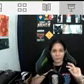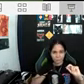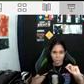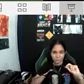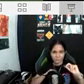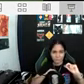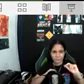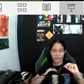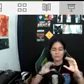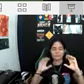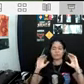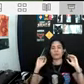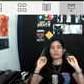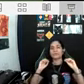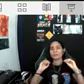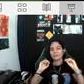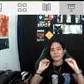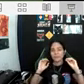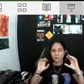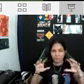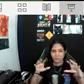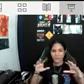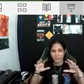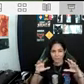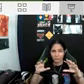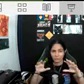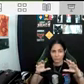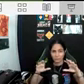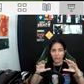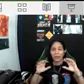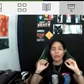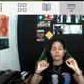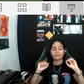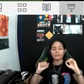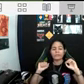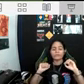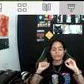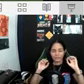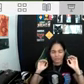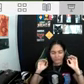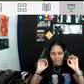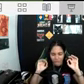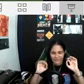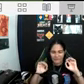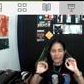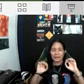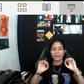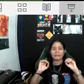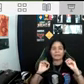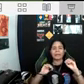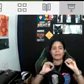teria 2 grupos, tá? Vamos supor que eu tivesse uma sala com 100 alunos. Eu dividiria a sala